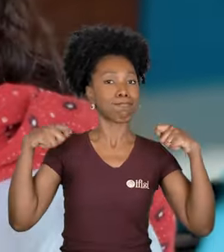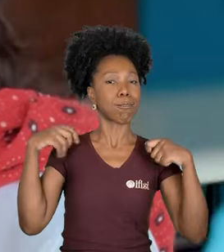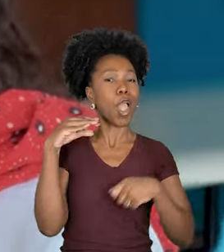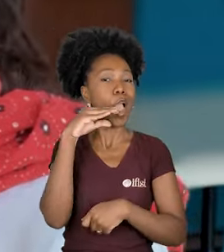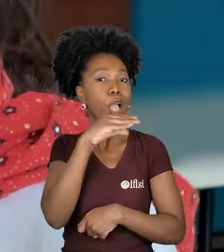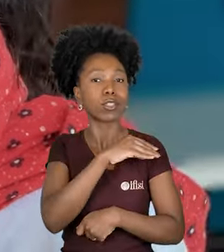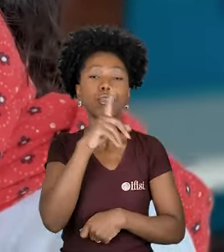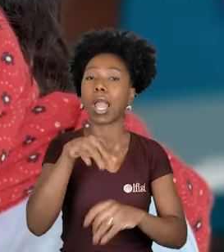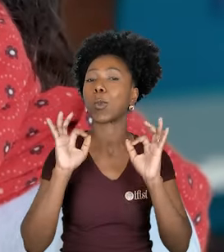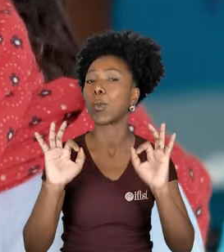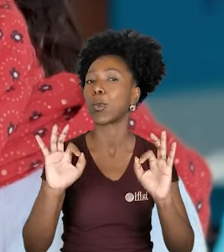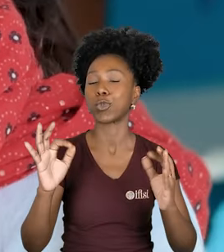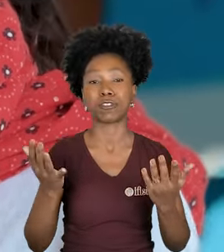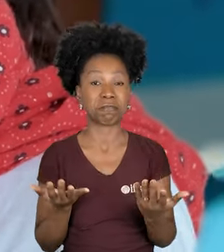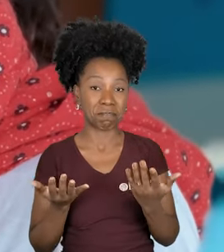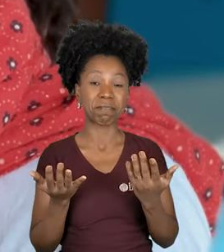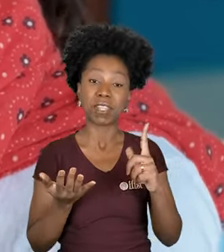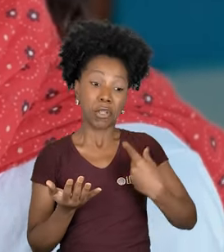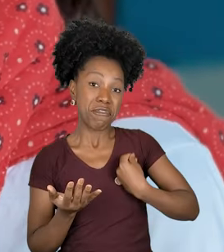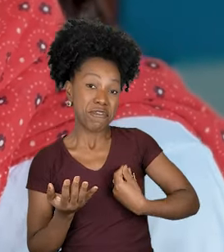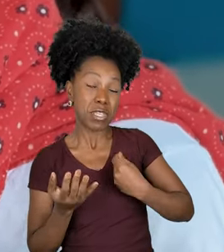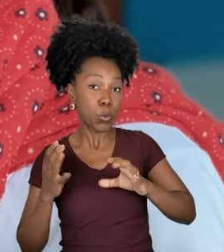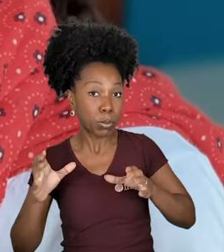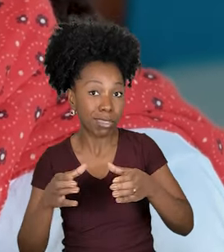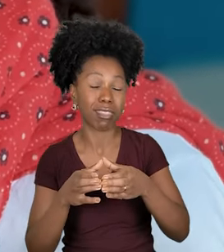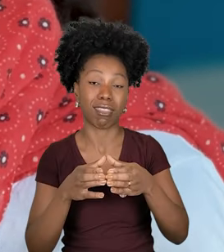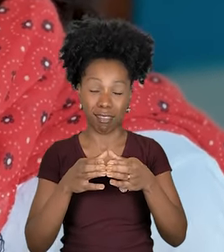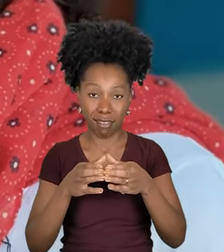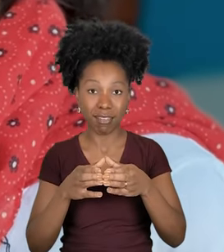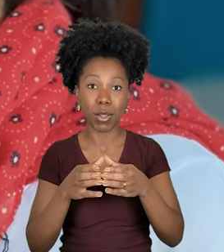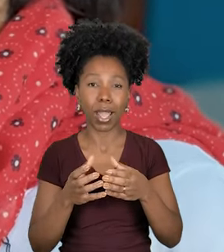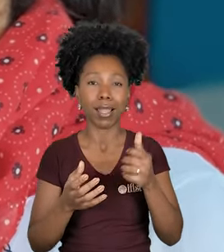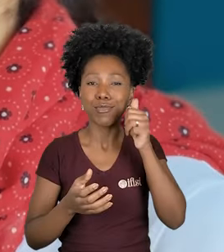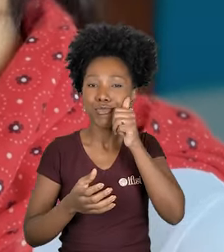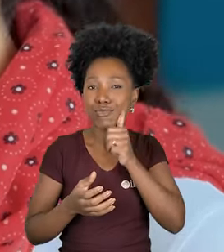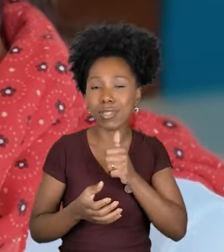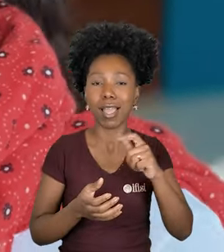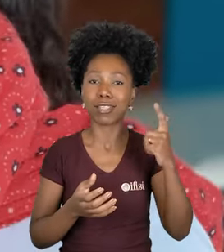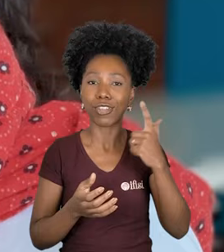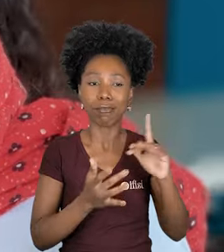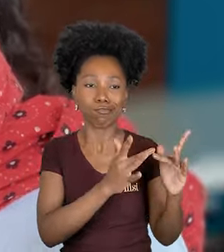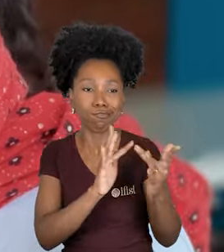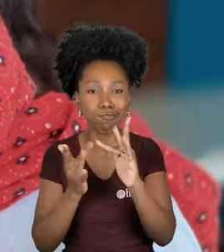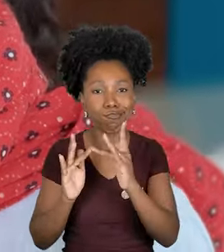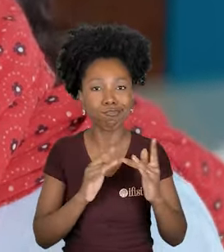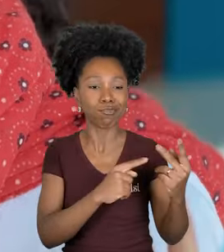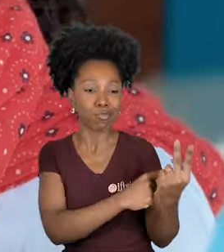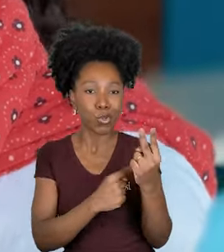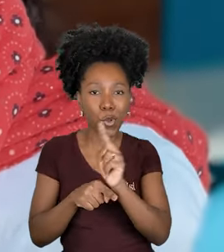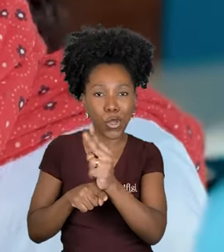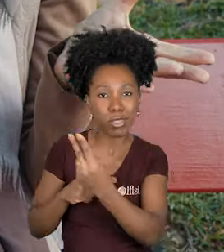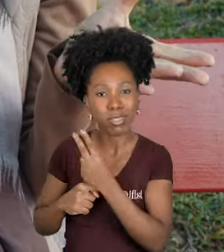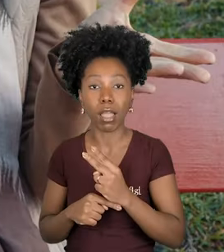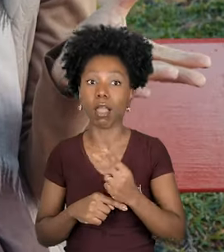um luxo. Né? Então, assim, a dimensão da vida comunitária e de como... como as mulheres estabelecem redes, sabe? Como